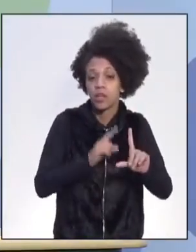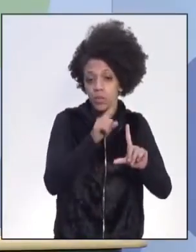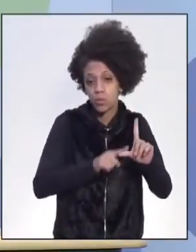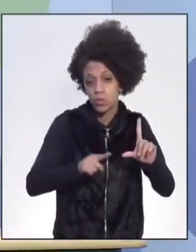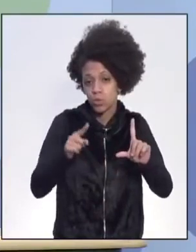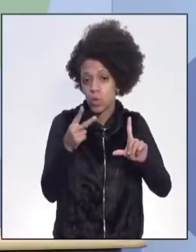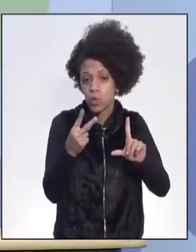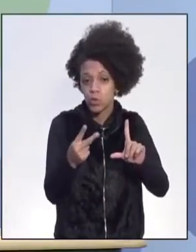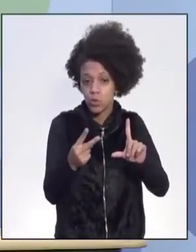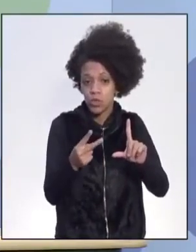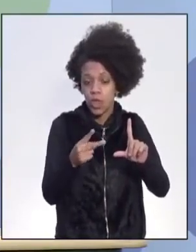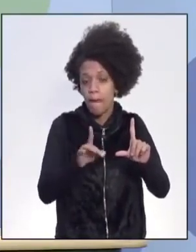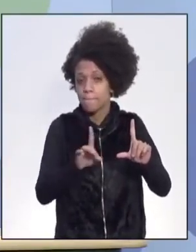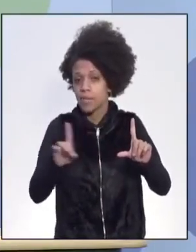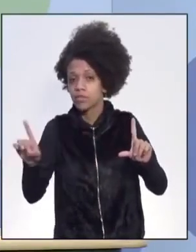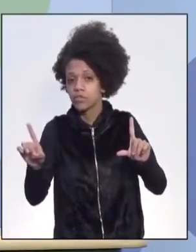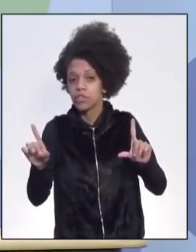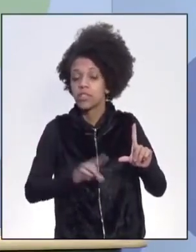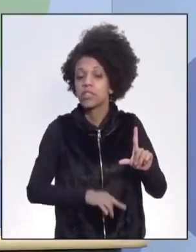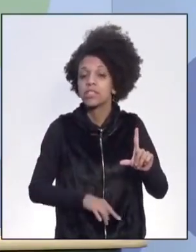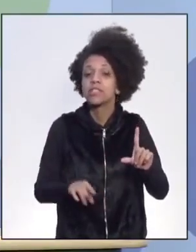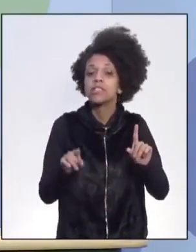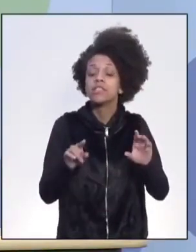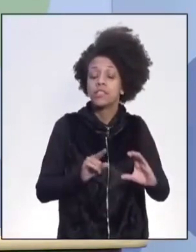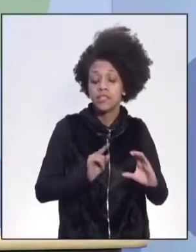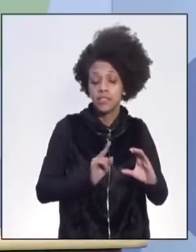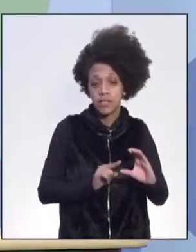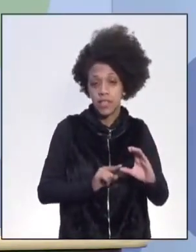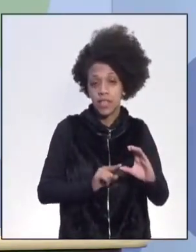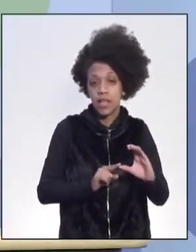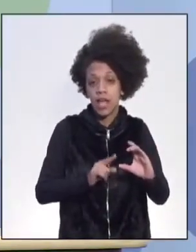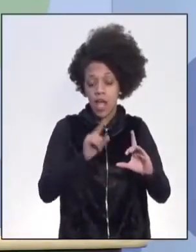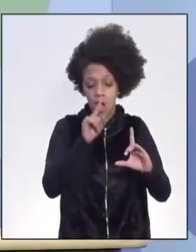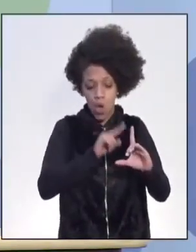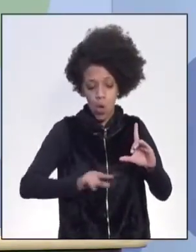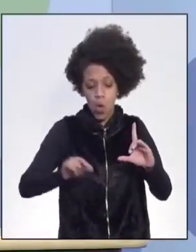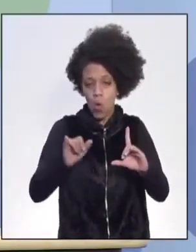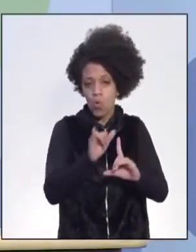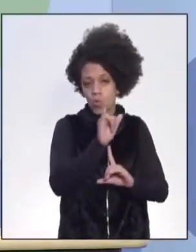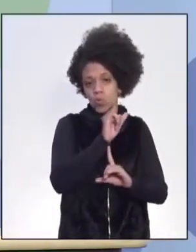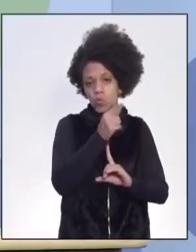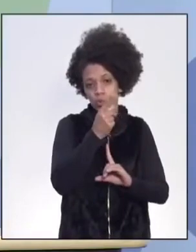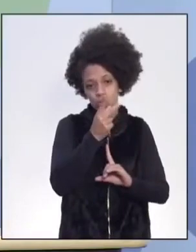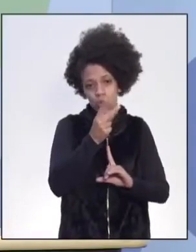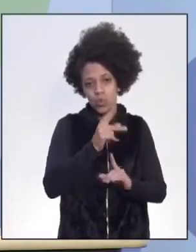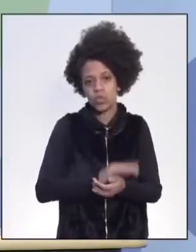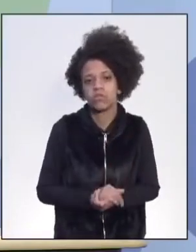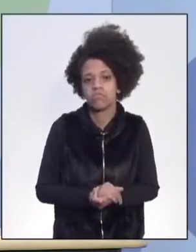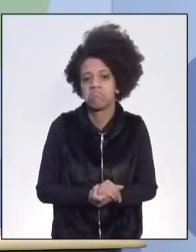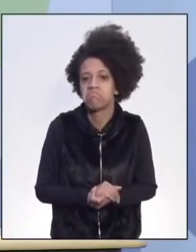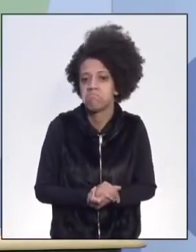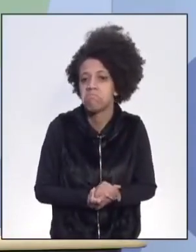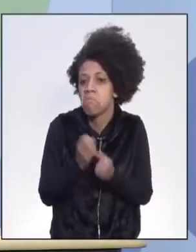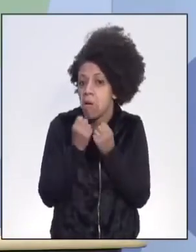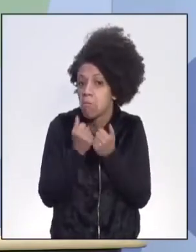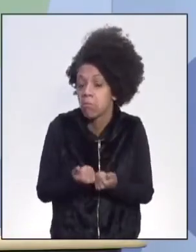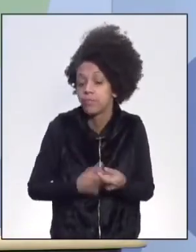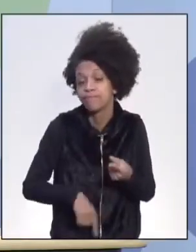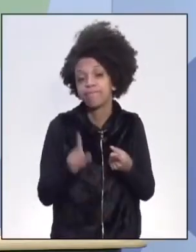2 unidades para a direita, e também que na letra C, cruza o eixo Y no número 12. Muito bem, quem falou